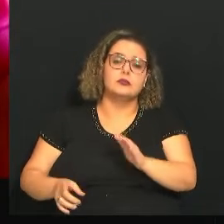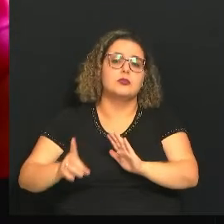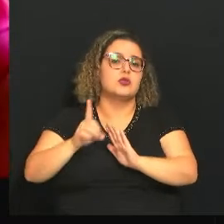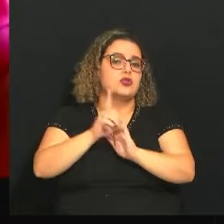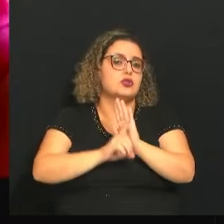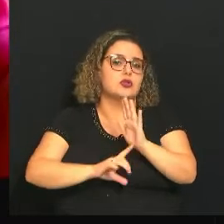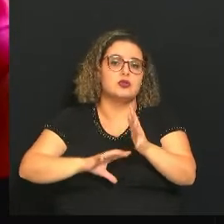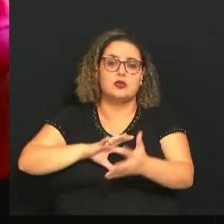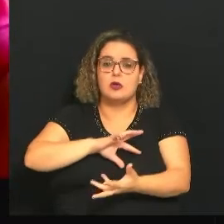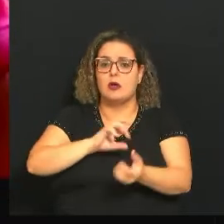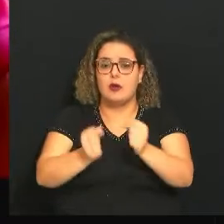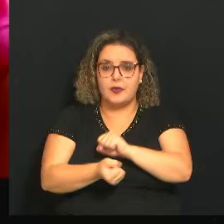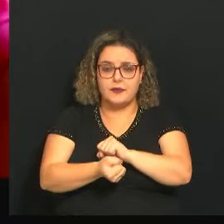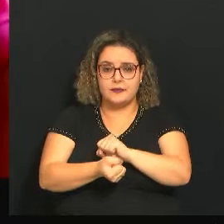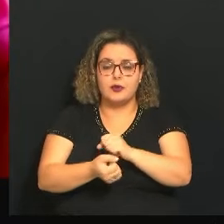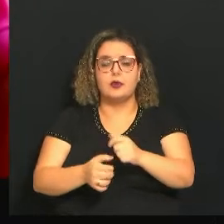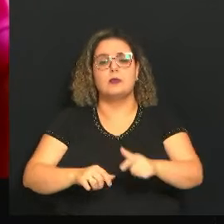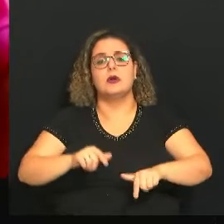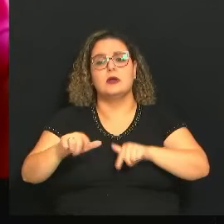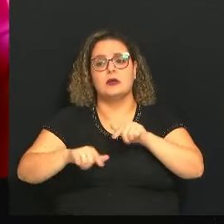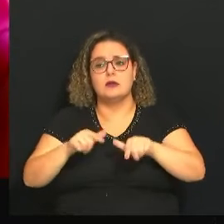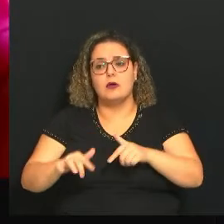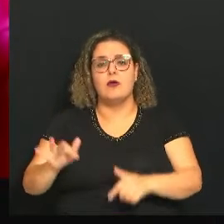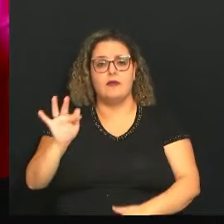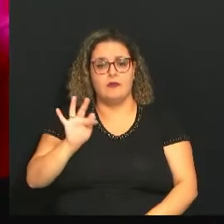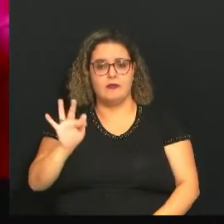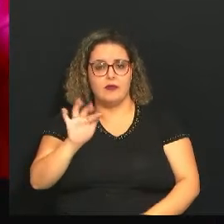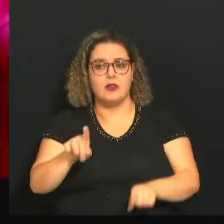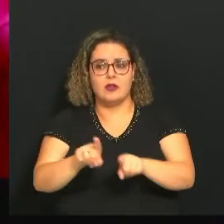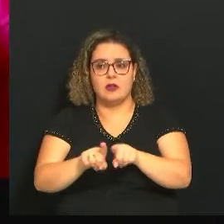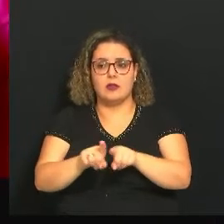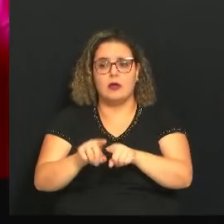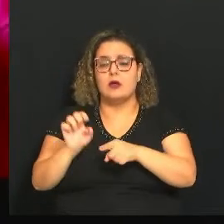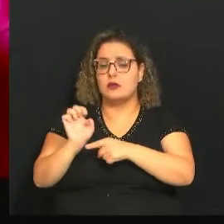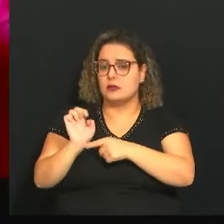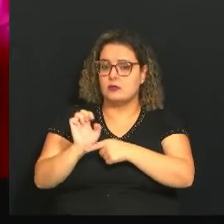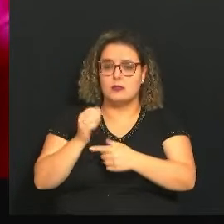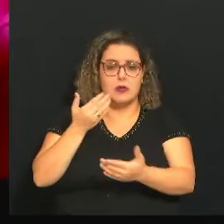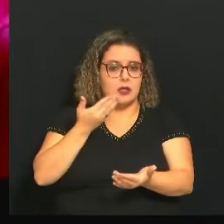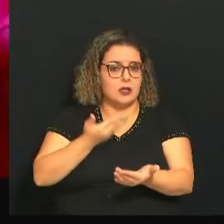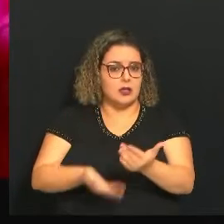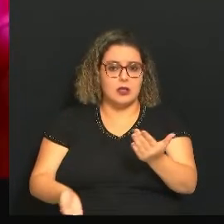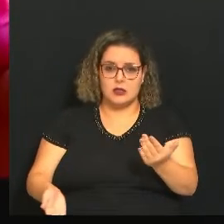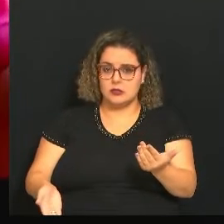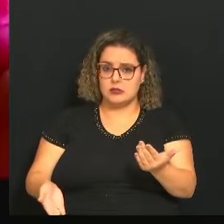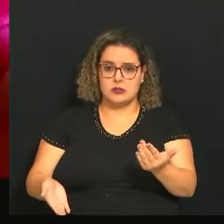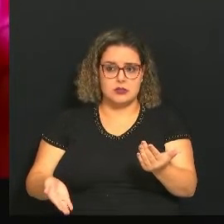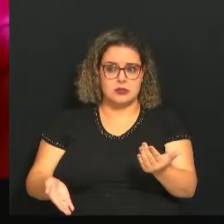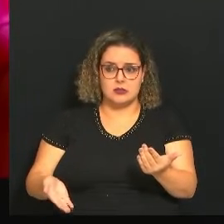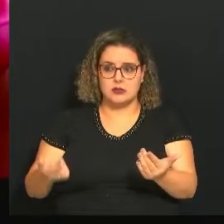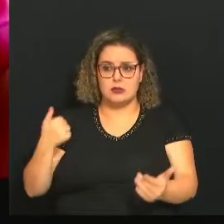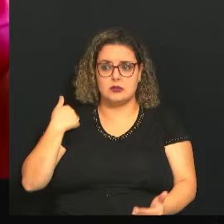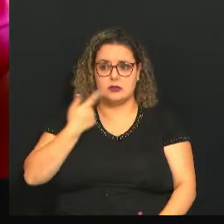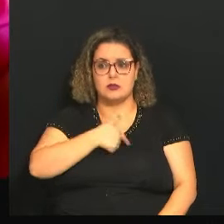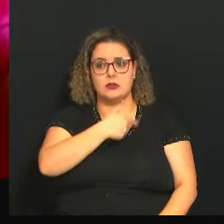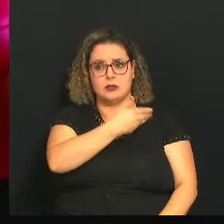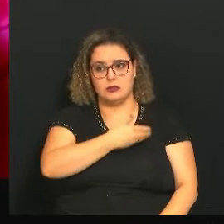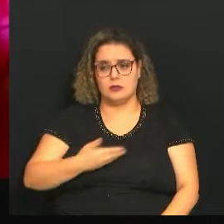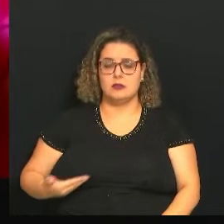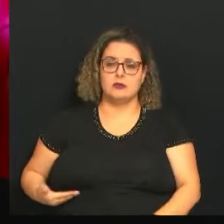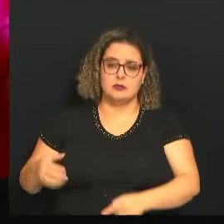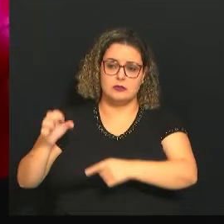na reforma previdenciária, tanto federal como na estadual. No caso, nós somos servidor estadual, eu sou